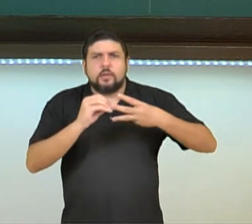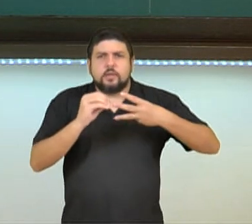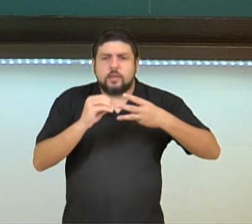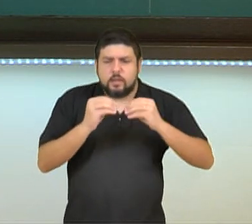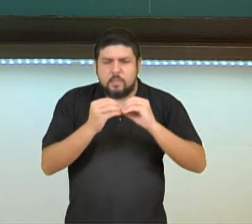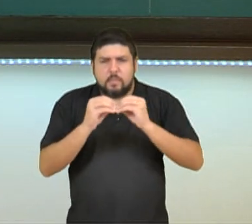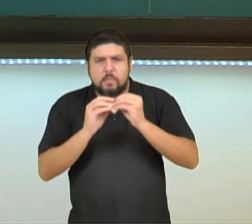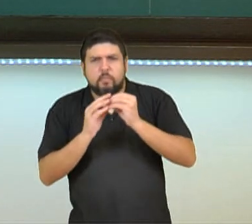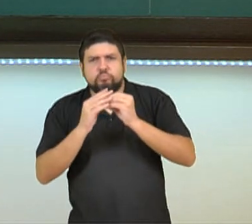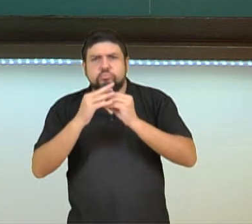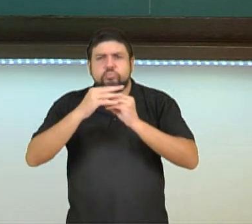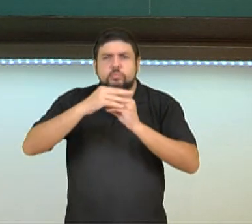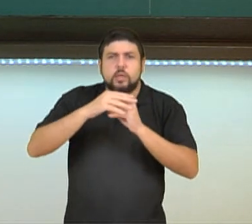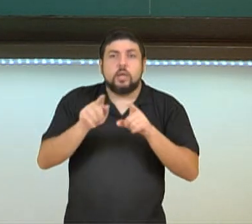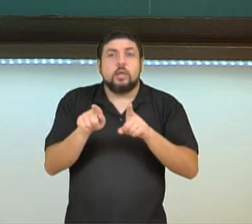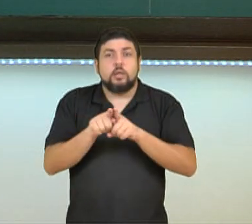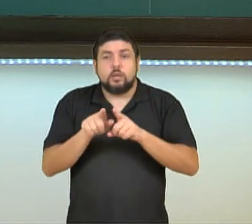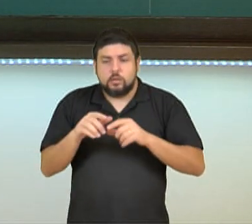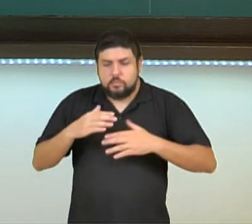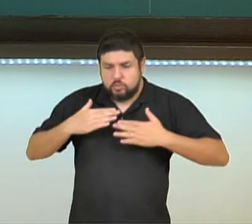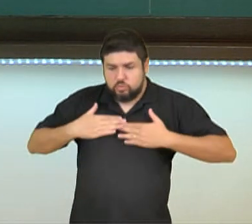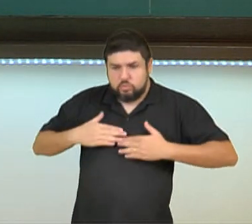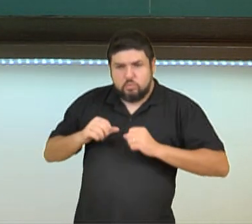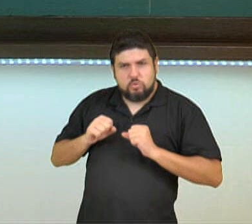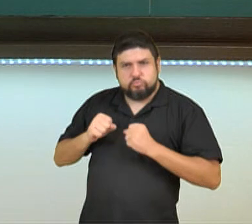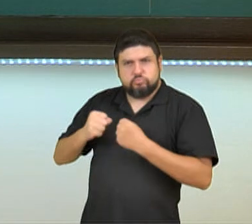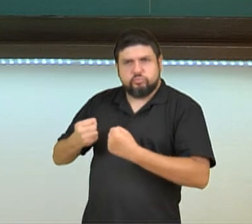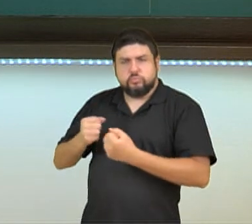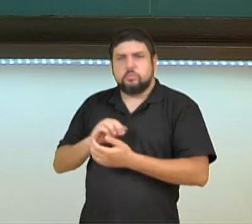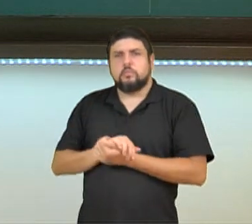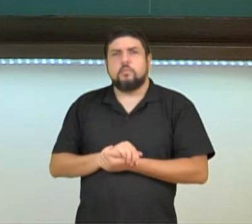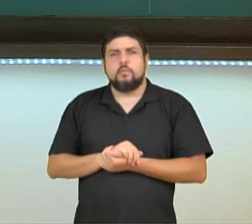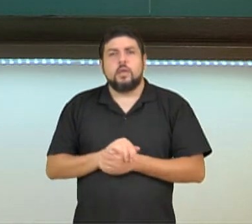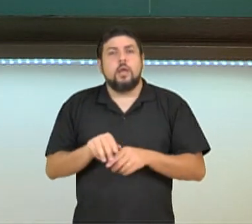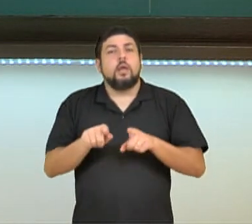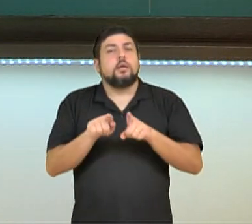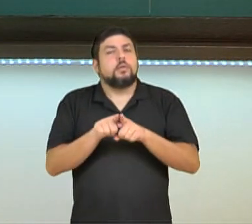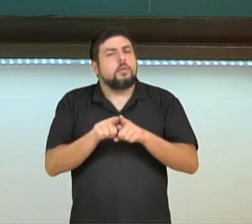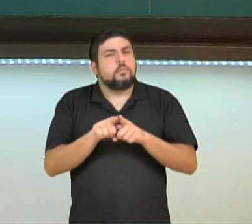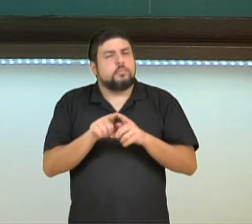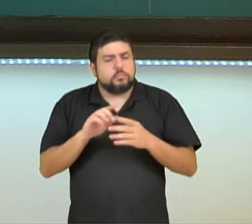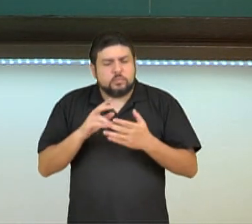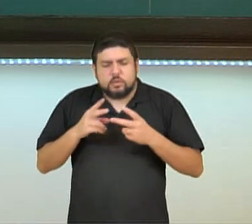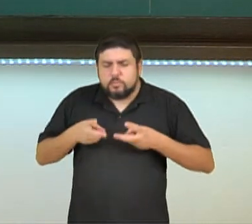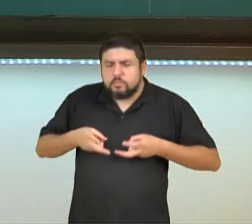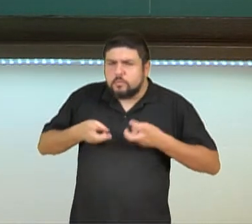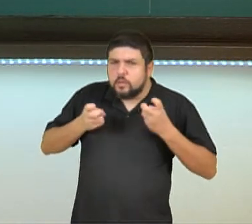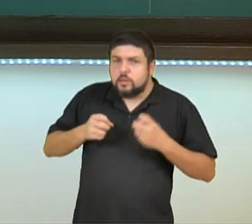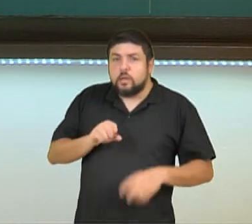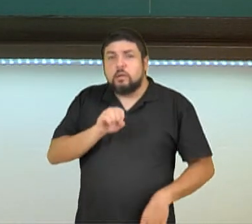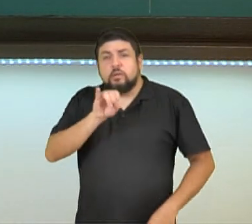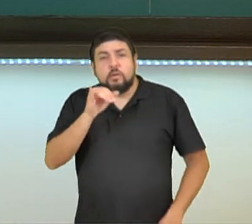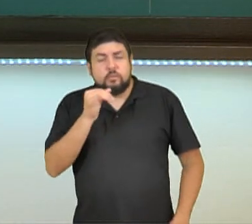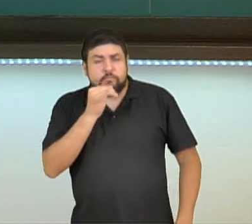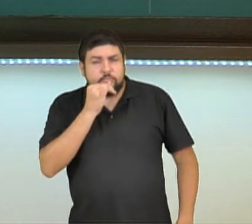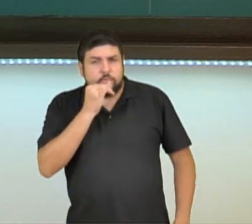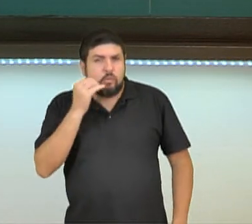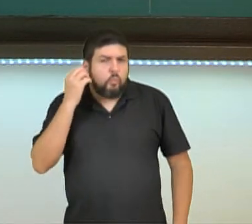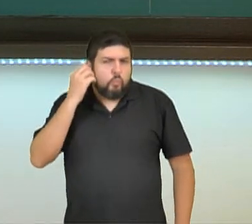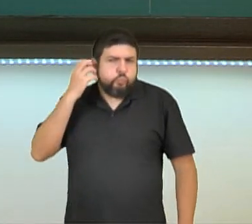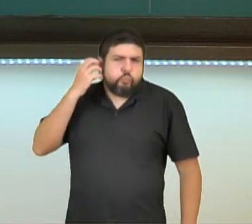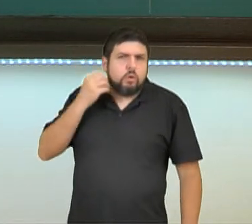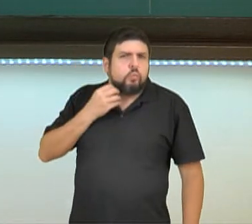na defesa do nosso organismo. Ficar atento a sinais, então, que o corpo apresenta. Se a gente começar a ter inchaço,